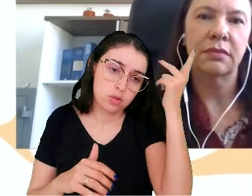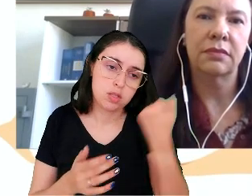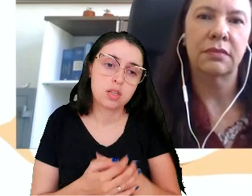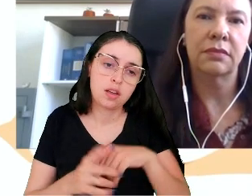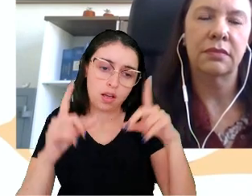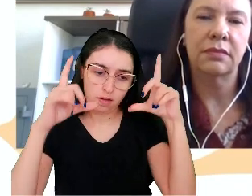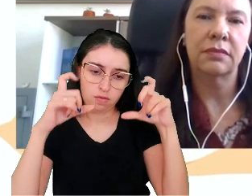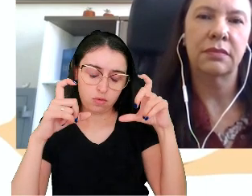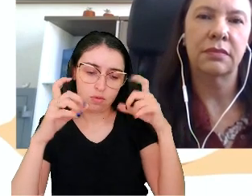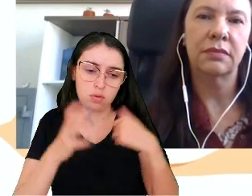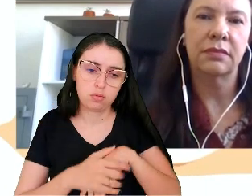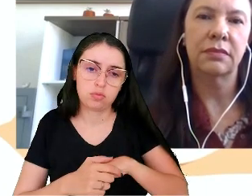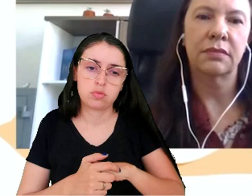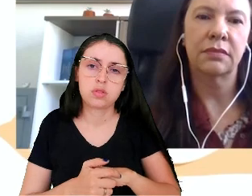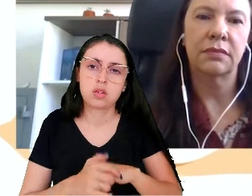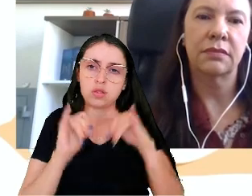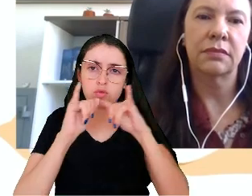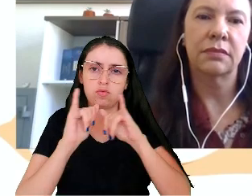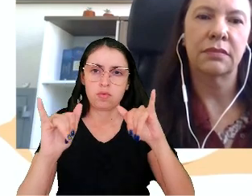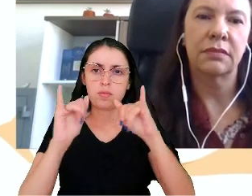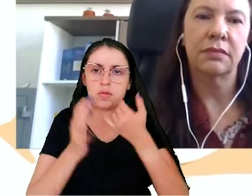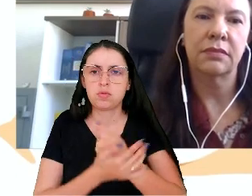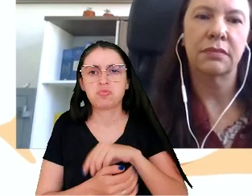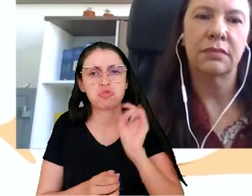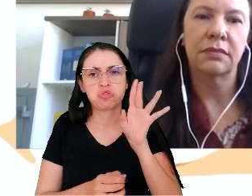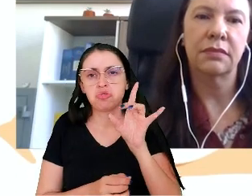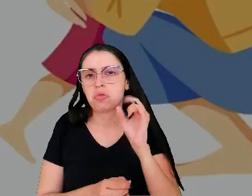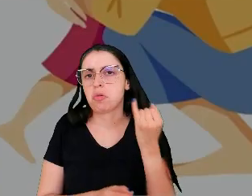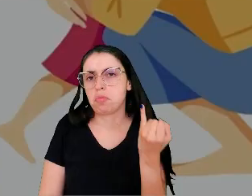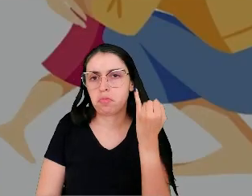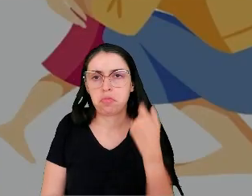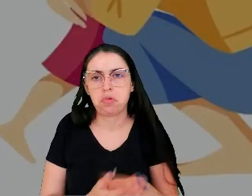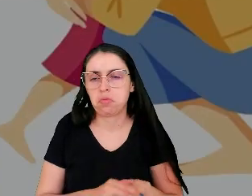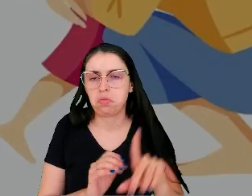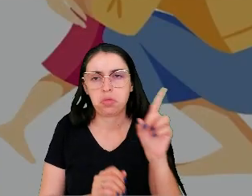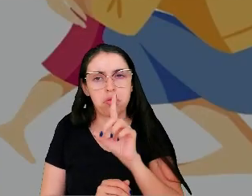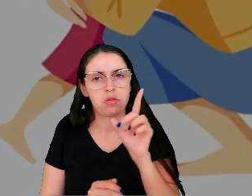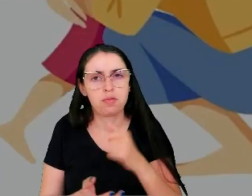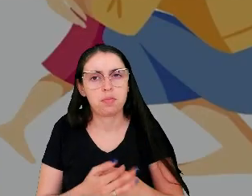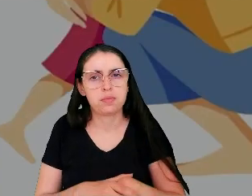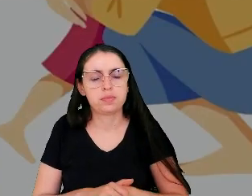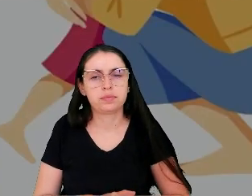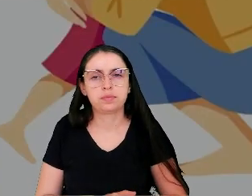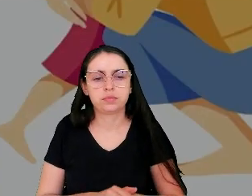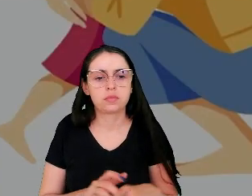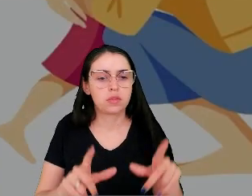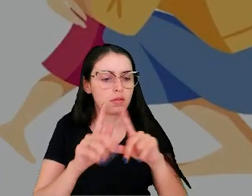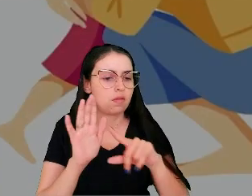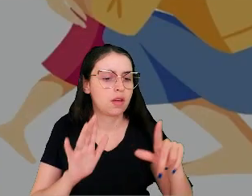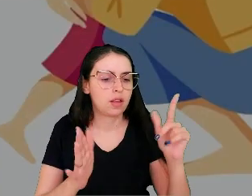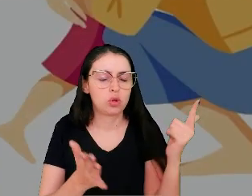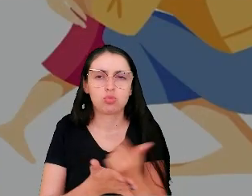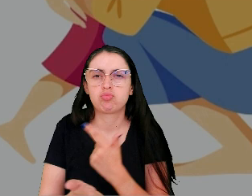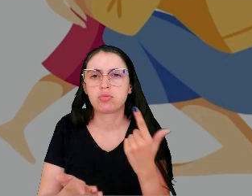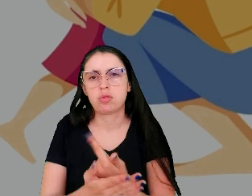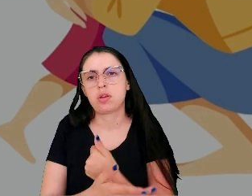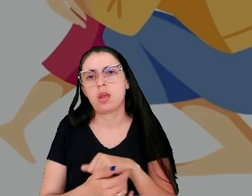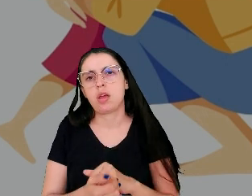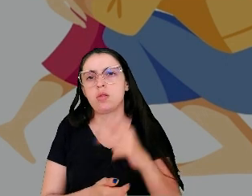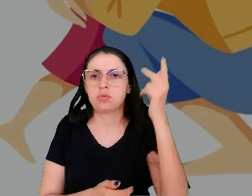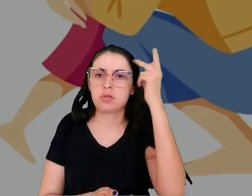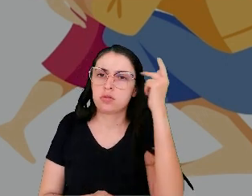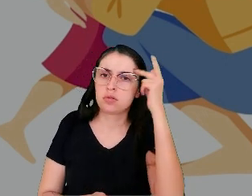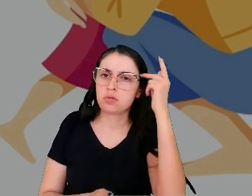a fotografia de notícias ela é uma só, era aquilo que se vê na capa do jornal, na história,